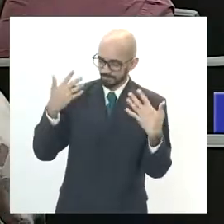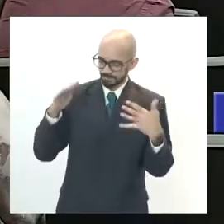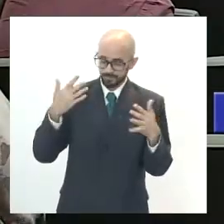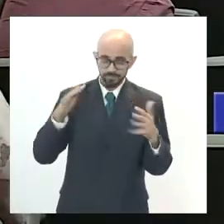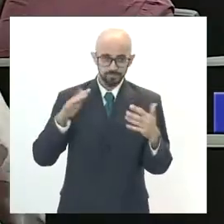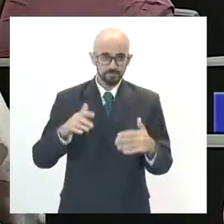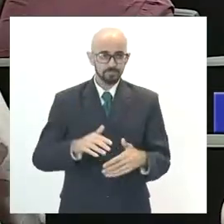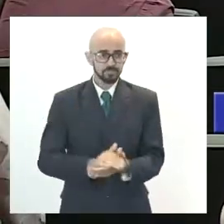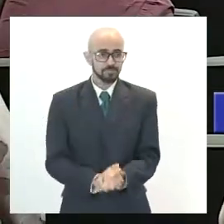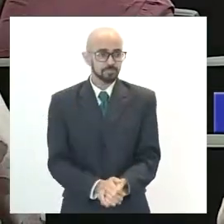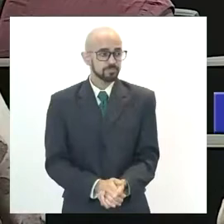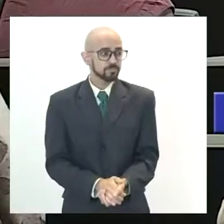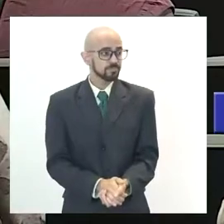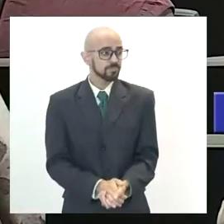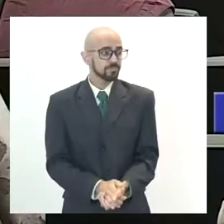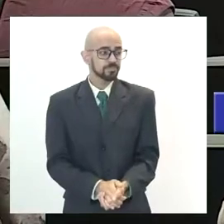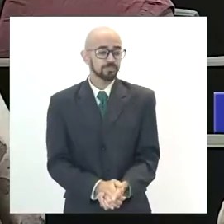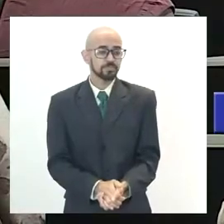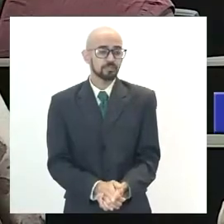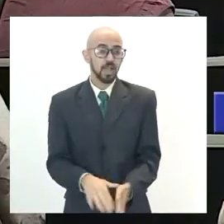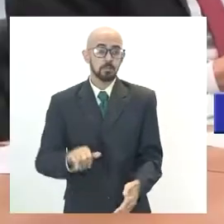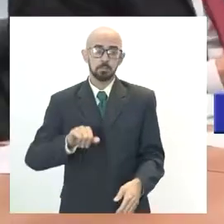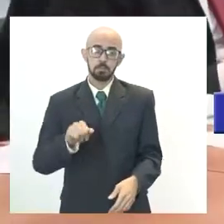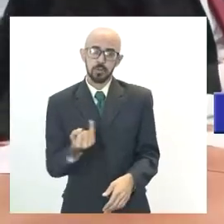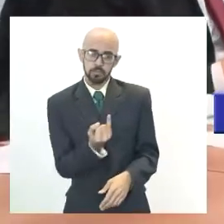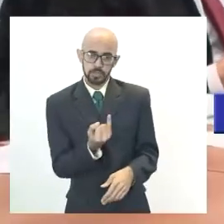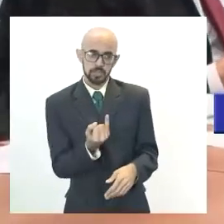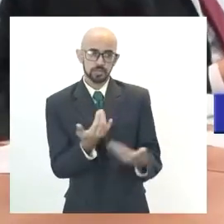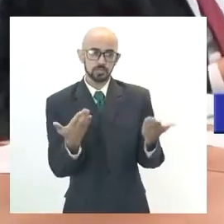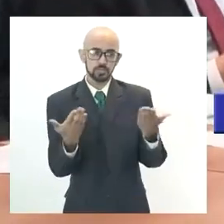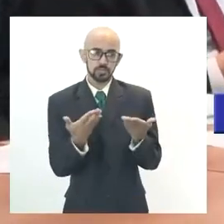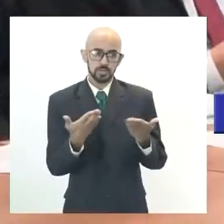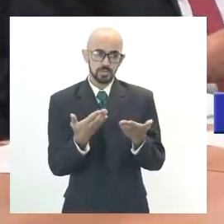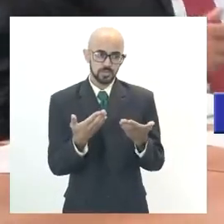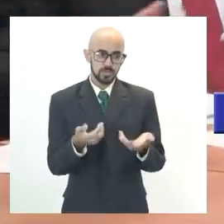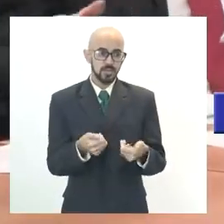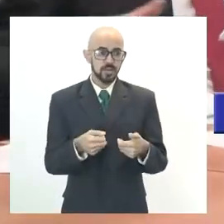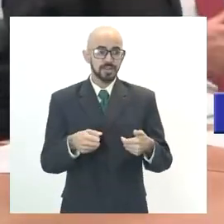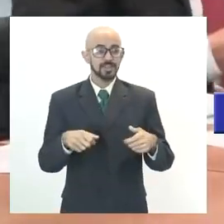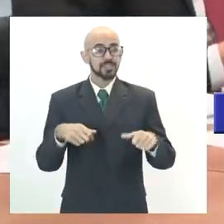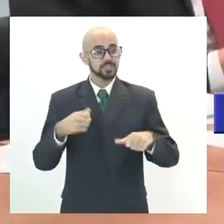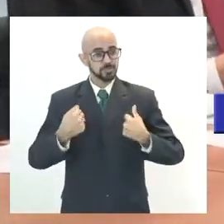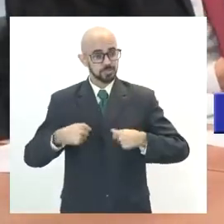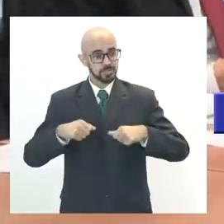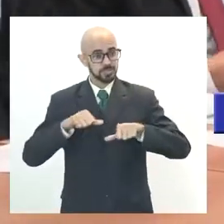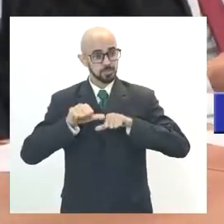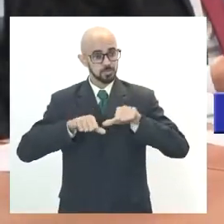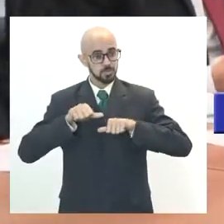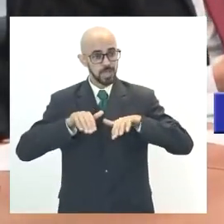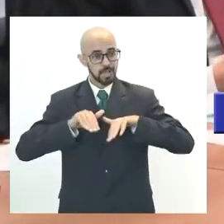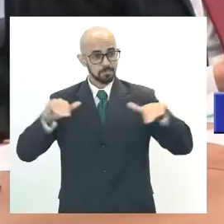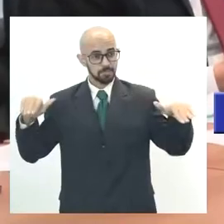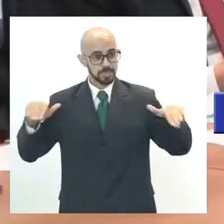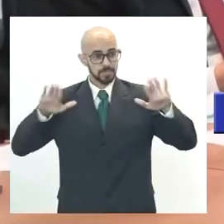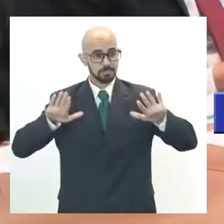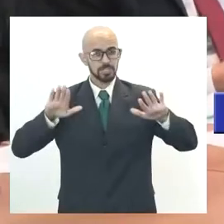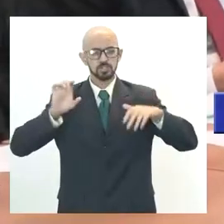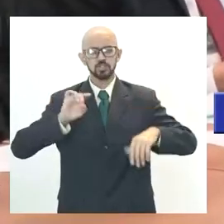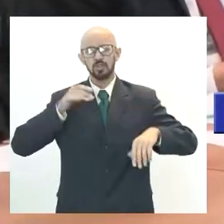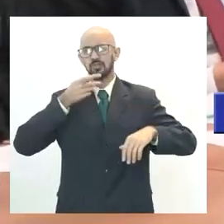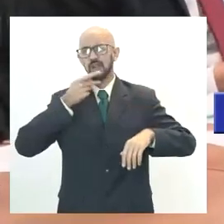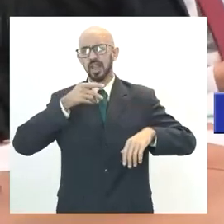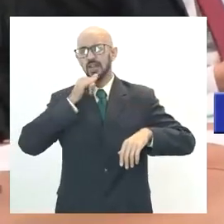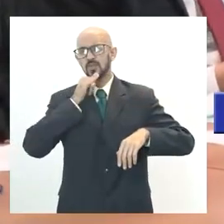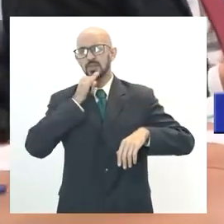Ah mas está como exemplo aproveitando para expulsá-los da mesa formar nova mesa não é você tá só o